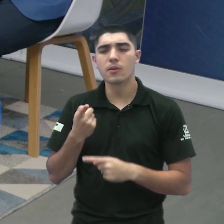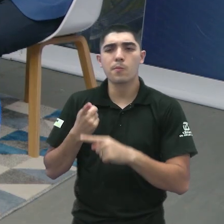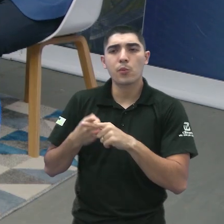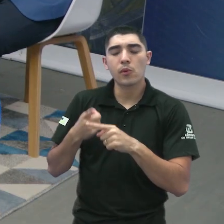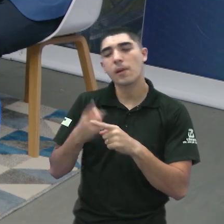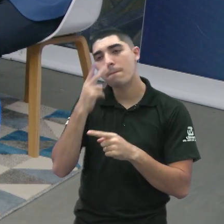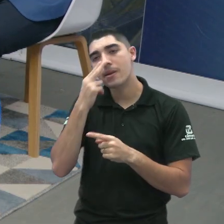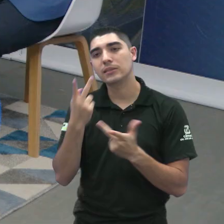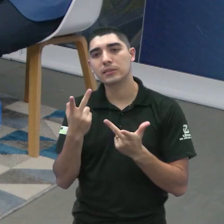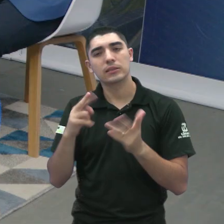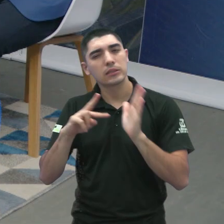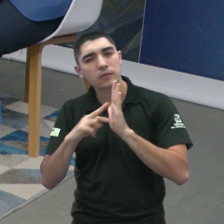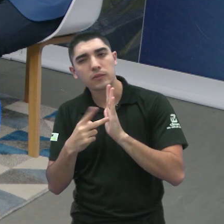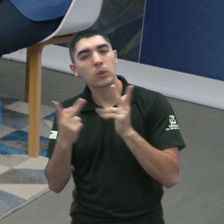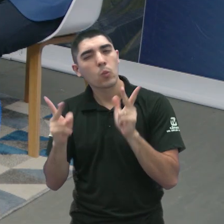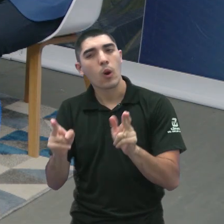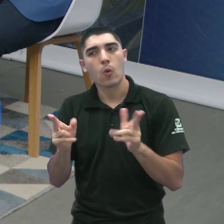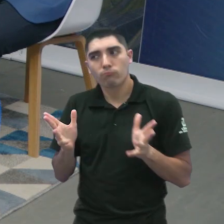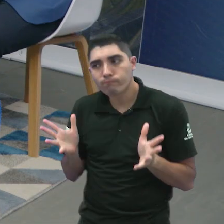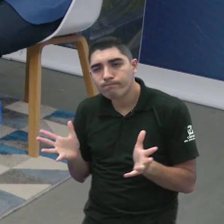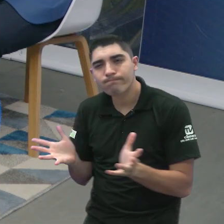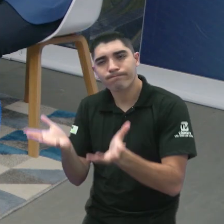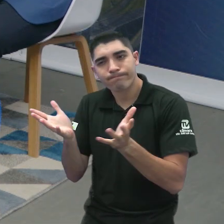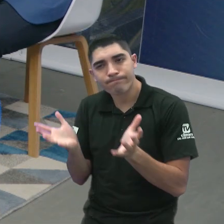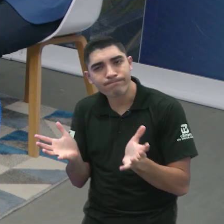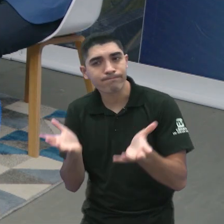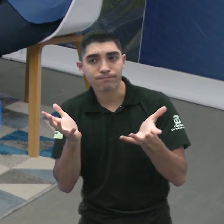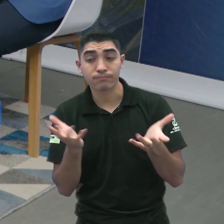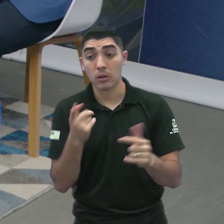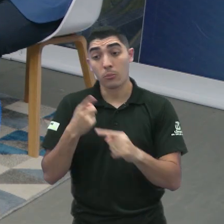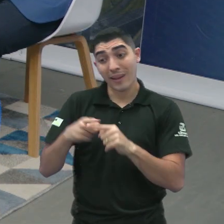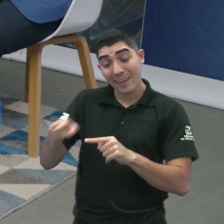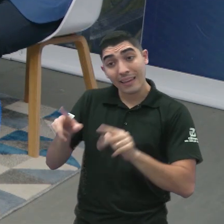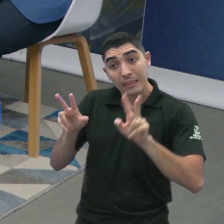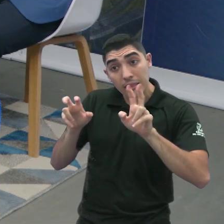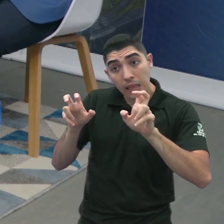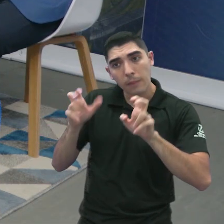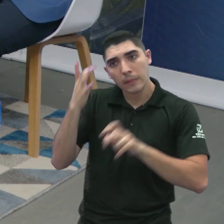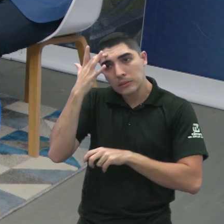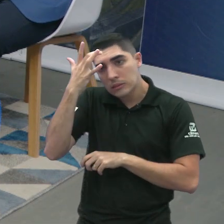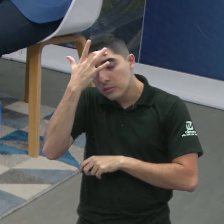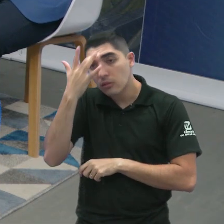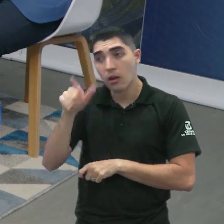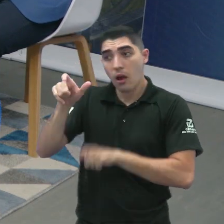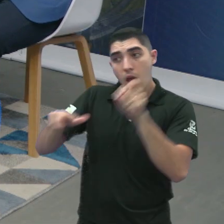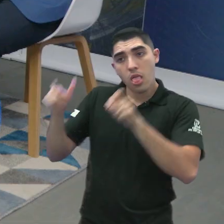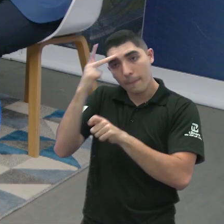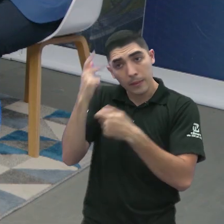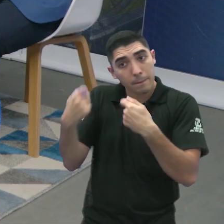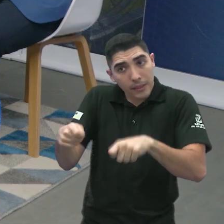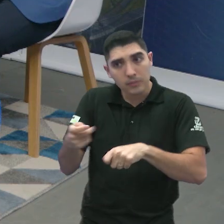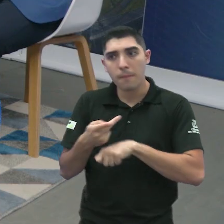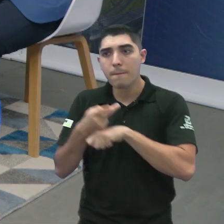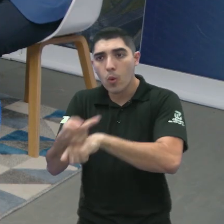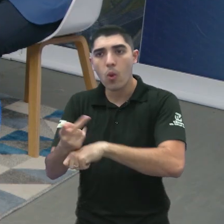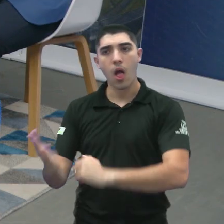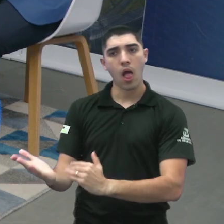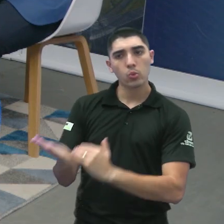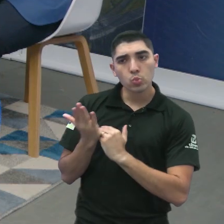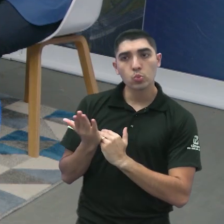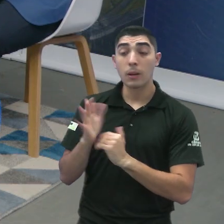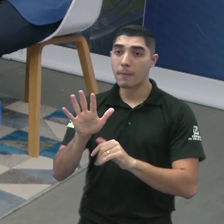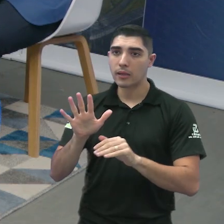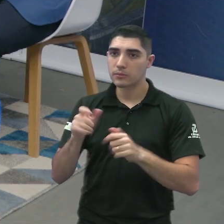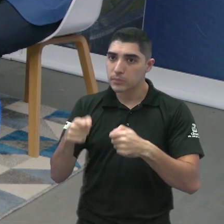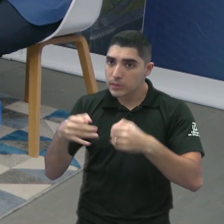acaba estimulando, as pessoas, a gente se fala mais disso, Sim. Estimulando as pessoas a procurarem ajuda, mas tem que buscar uma ajuda